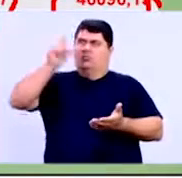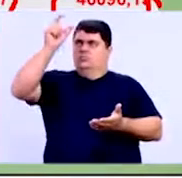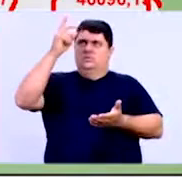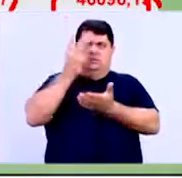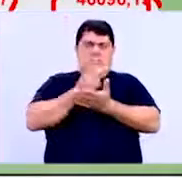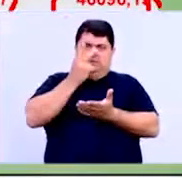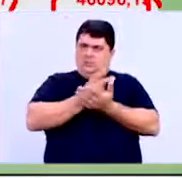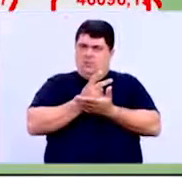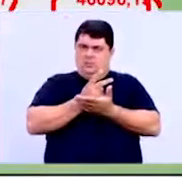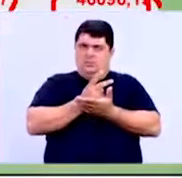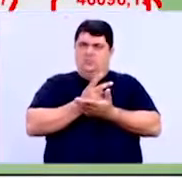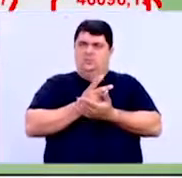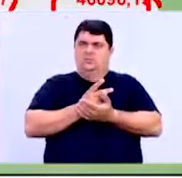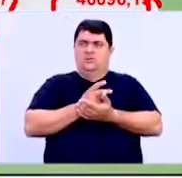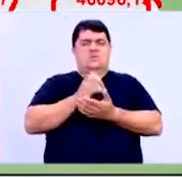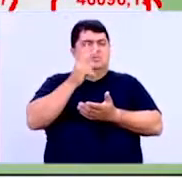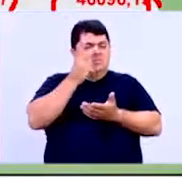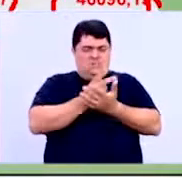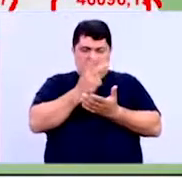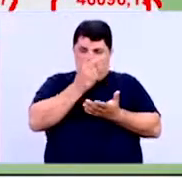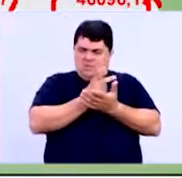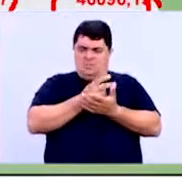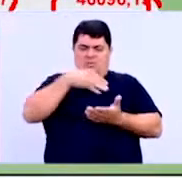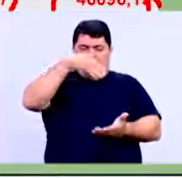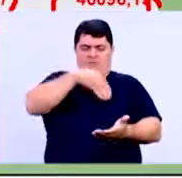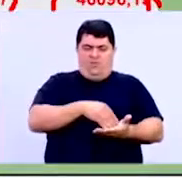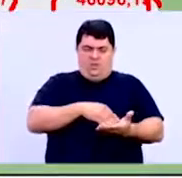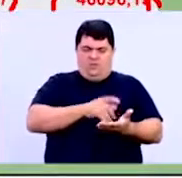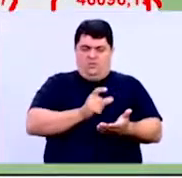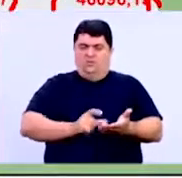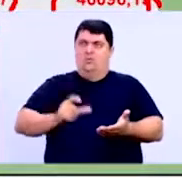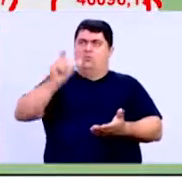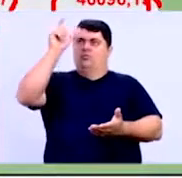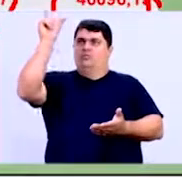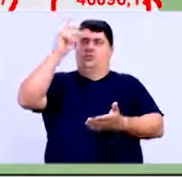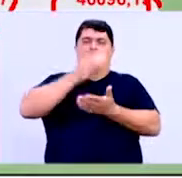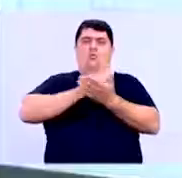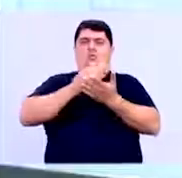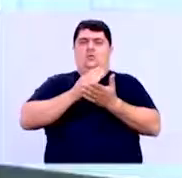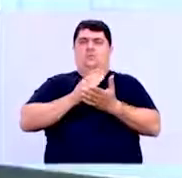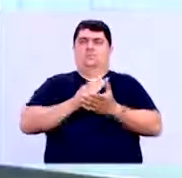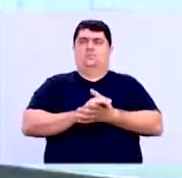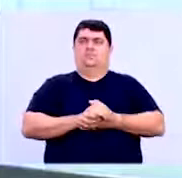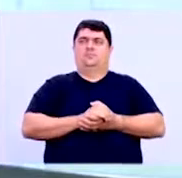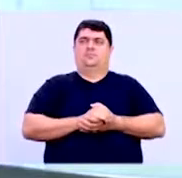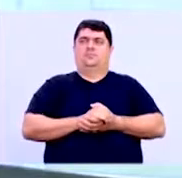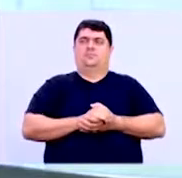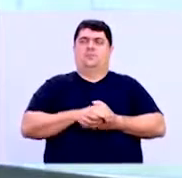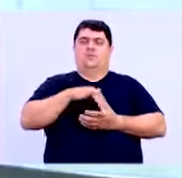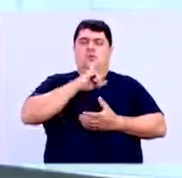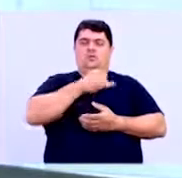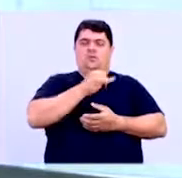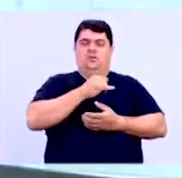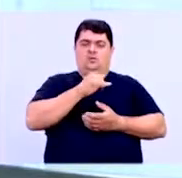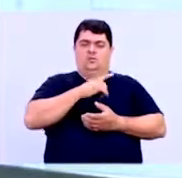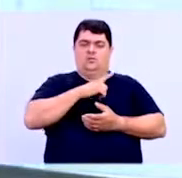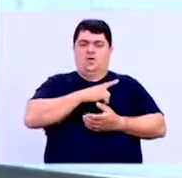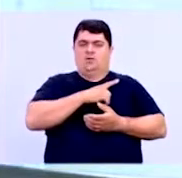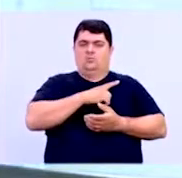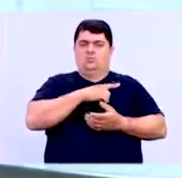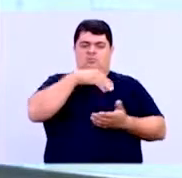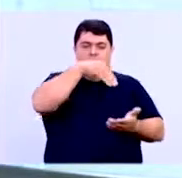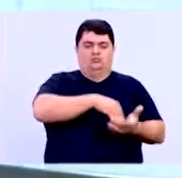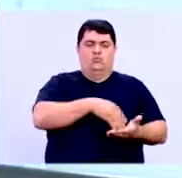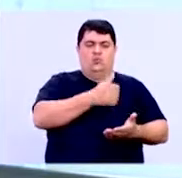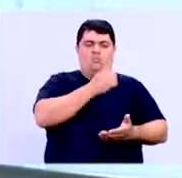que o saldo final sempre será o saldo inicial. Gente, janeiro, sobrou R$1.000 em